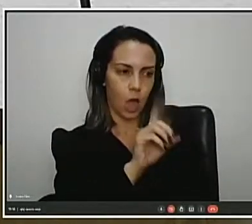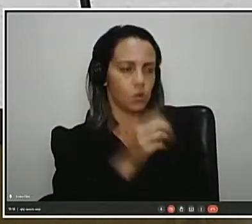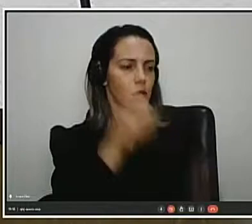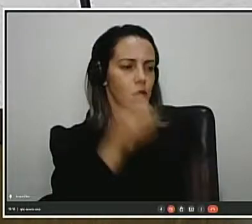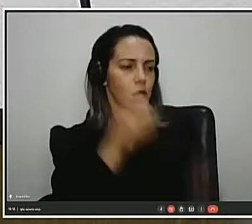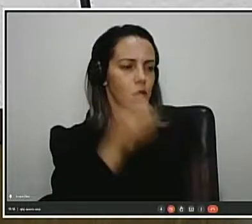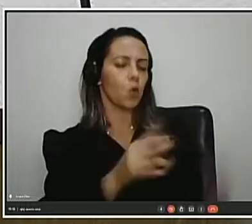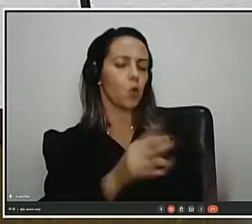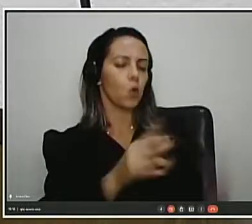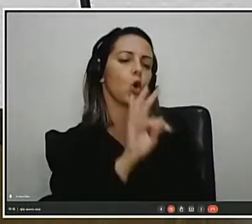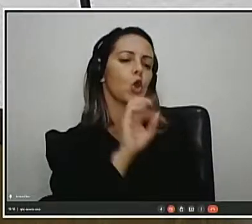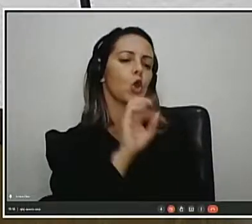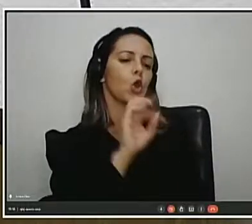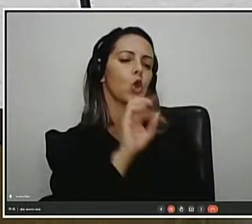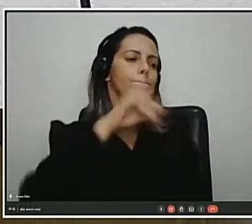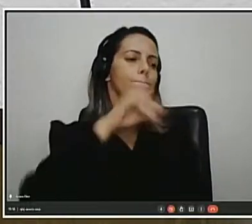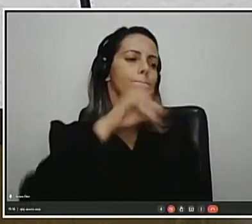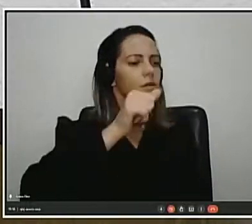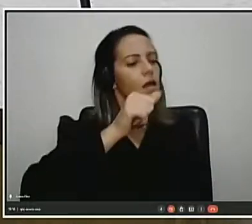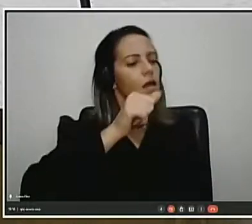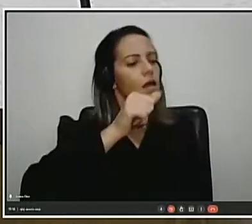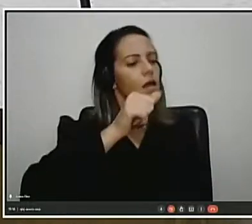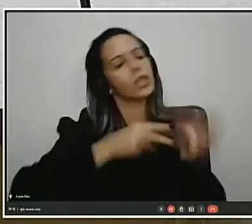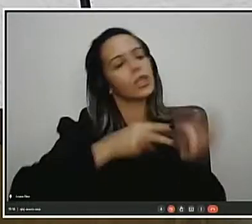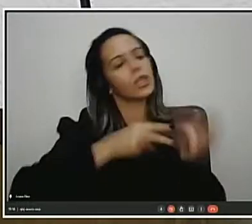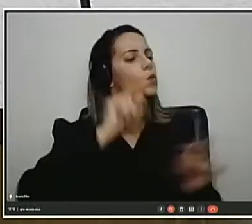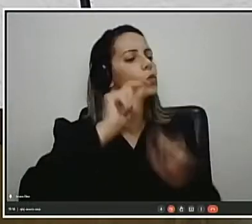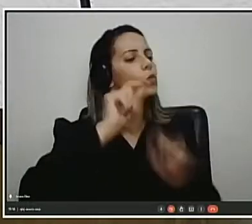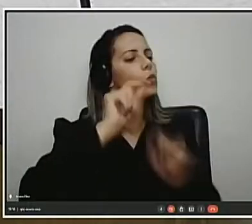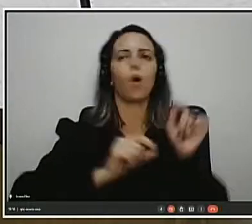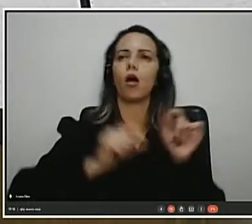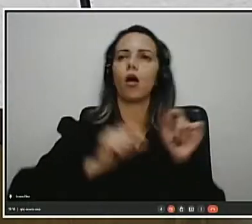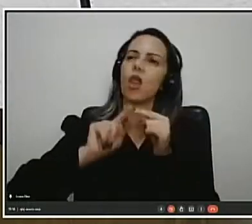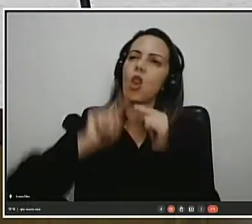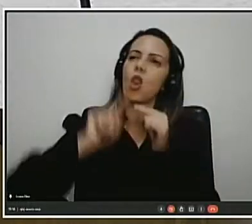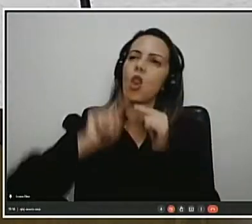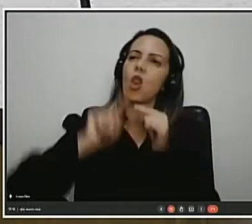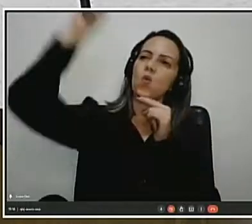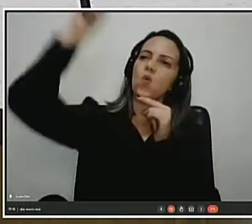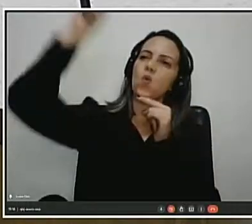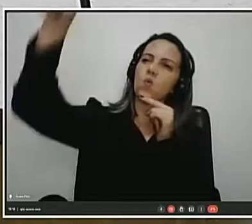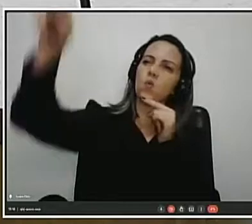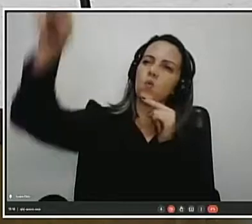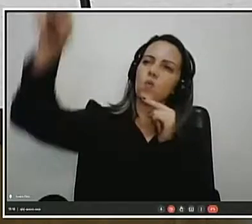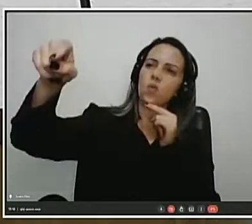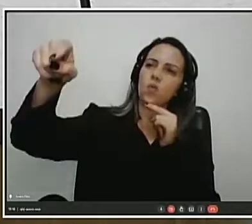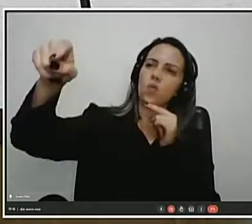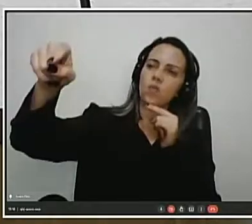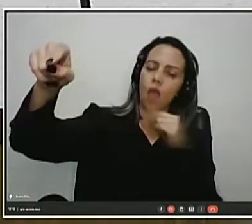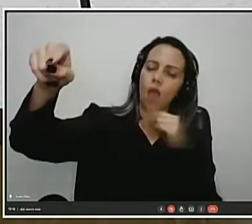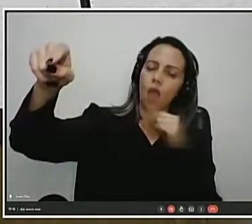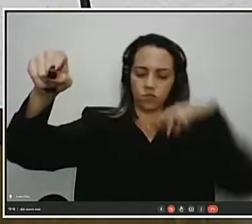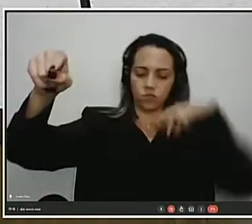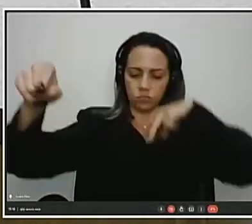A utopia está lá no horizonte. Me aproximo 2 passos e ela se afasta 2 passos. Caminho 10 passos e o